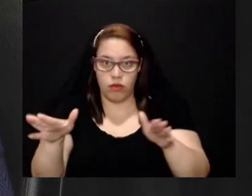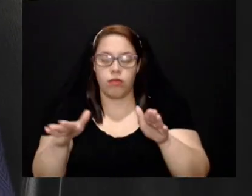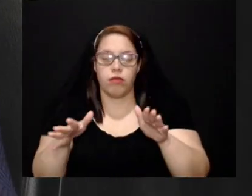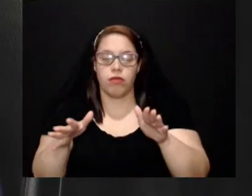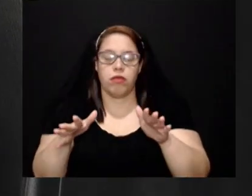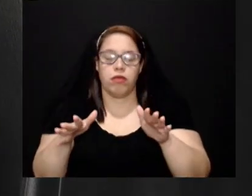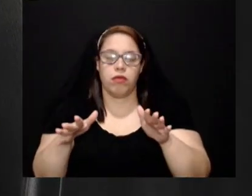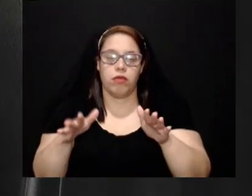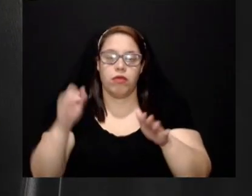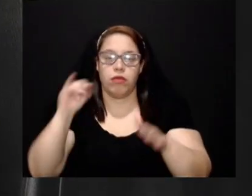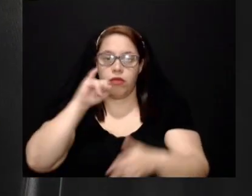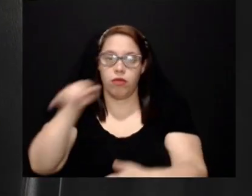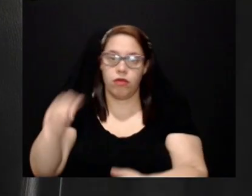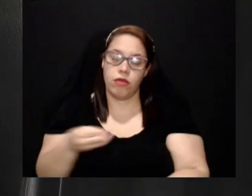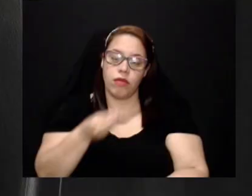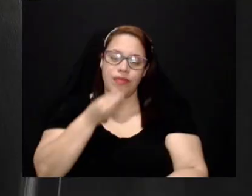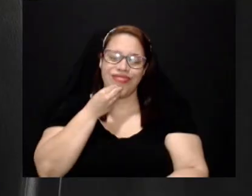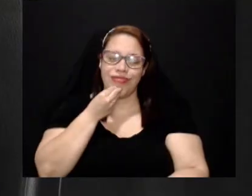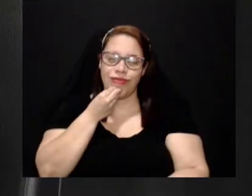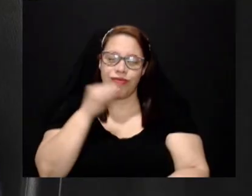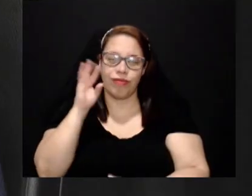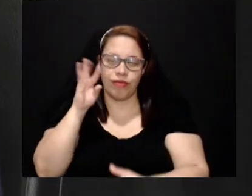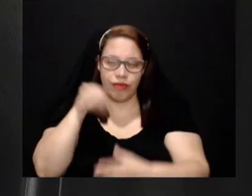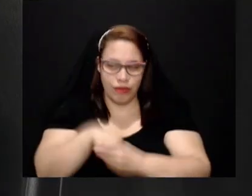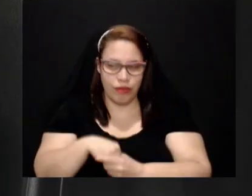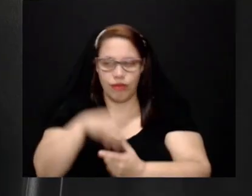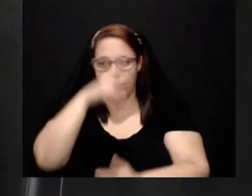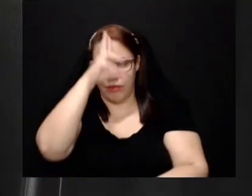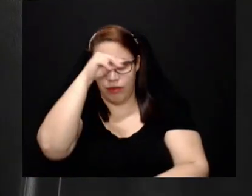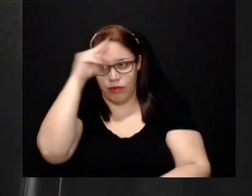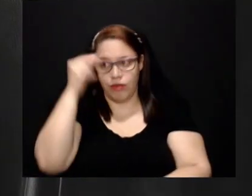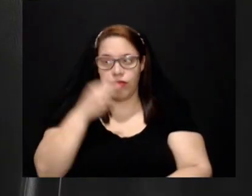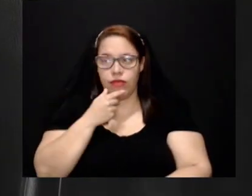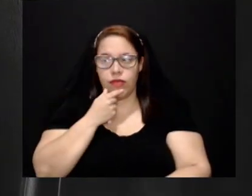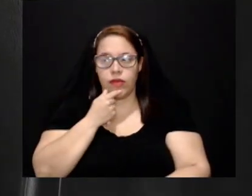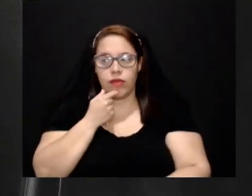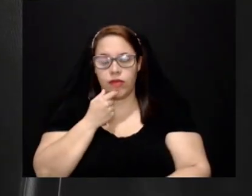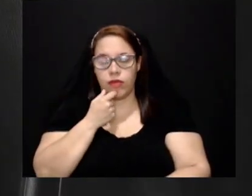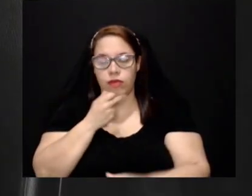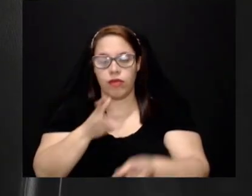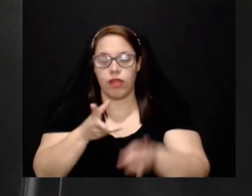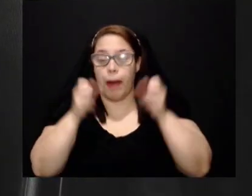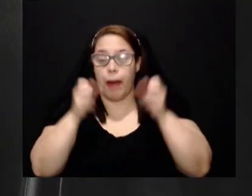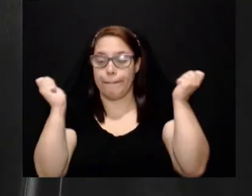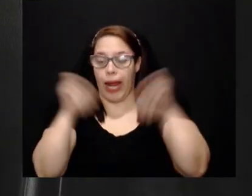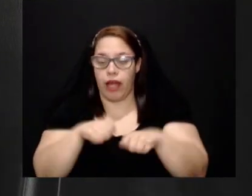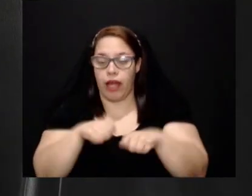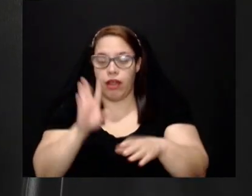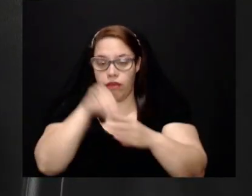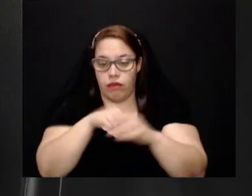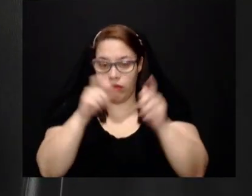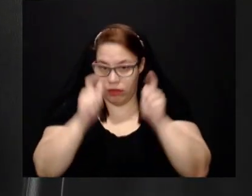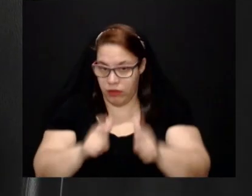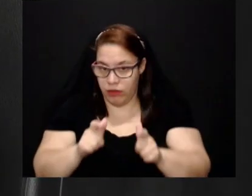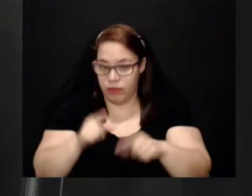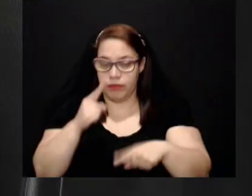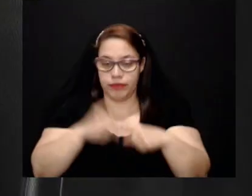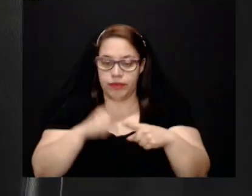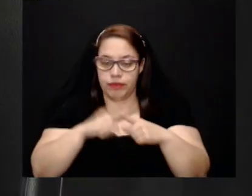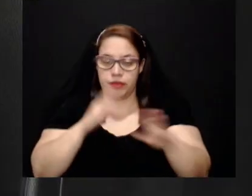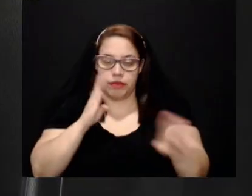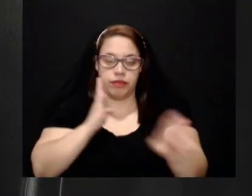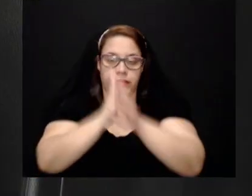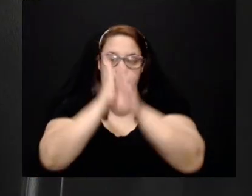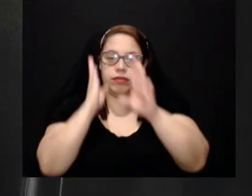E eu percebo que ali dentro da prefeitura, eu percebi que era possível estar naquele espaço. Porque você encontra outros profissionais,